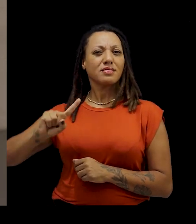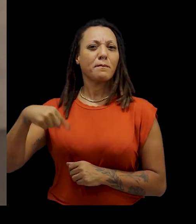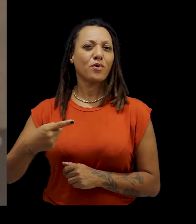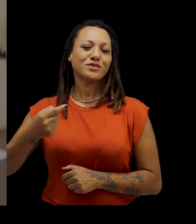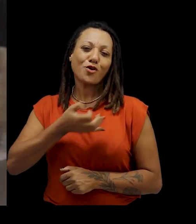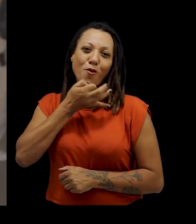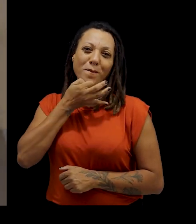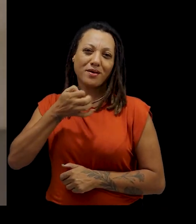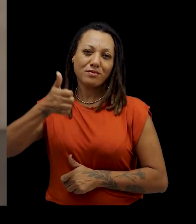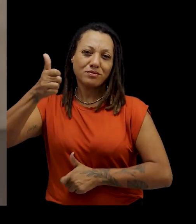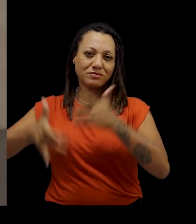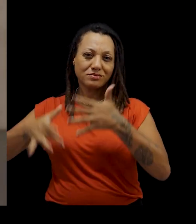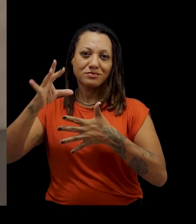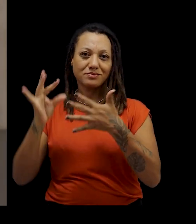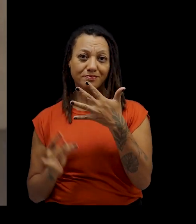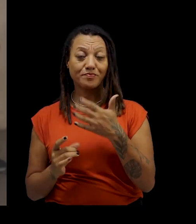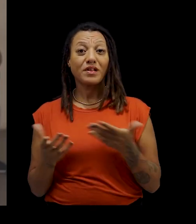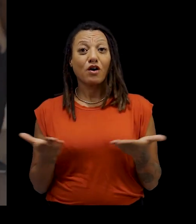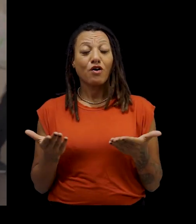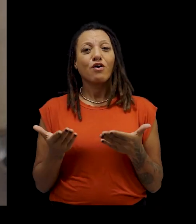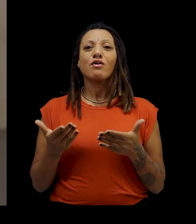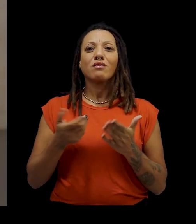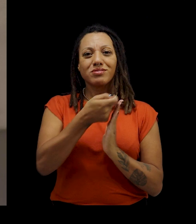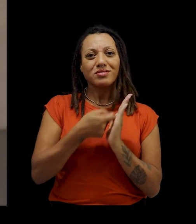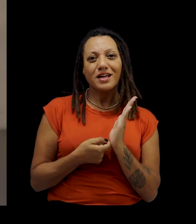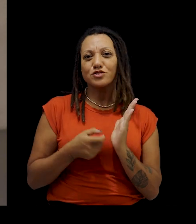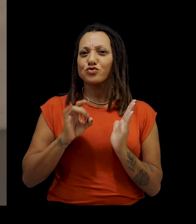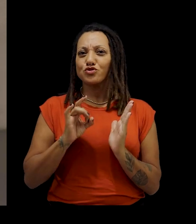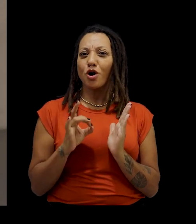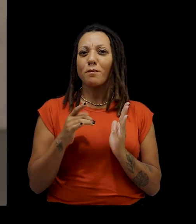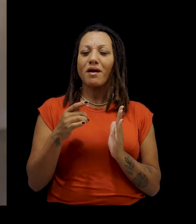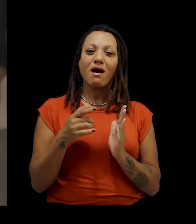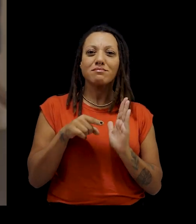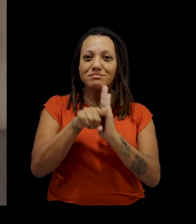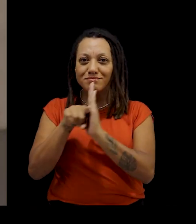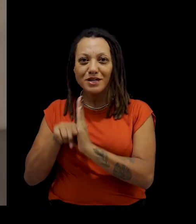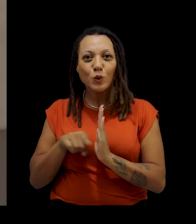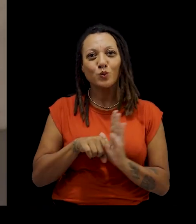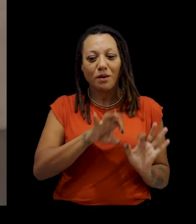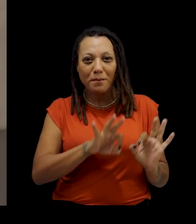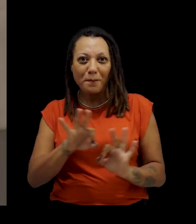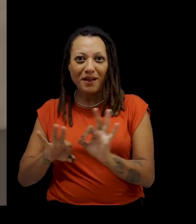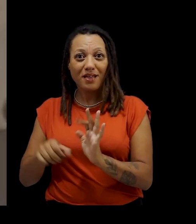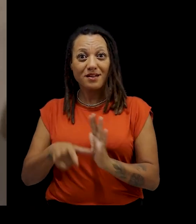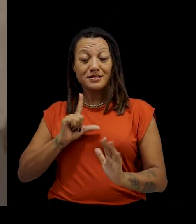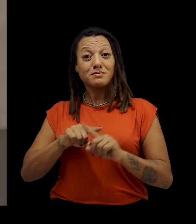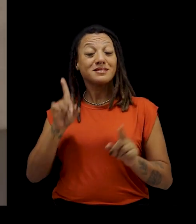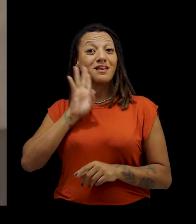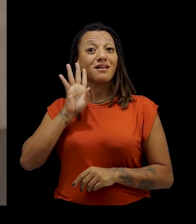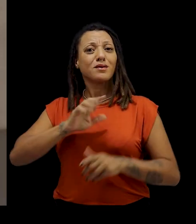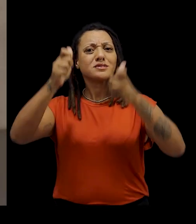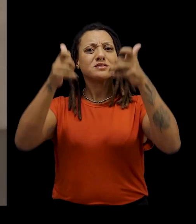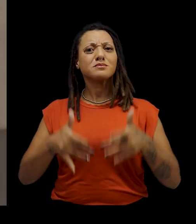detidamente. Eu fiz um texto só para a gente aquecer assim, algumas questões e algumas perguntas que eu tenho preparadas, mas acho que é